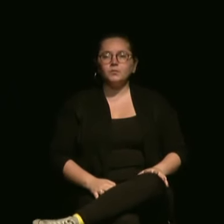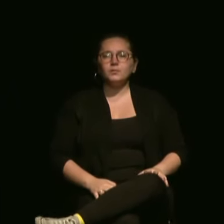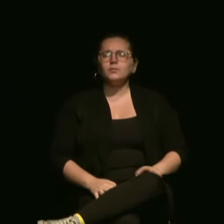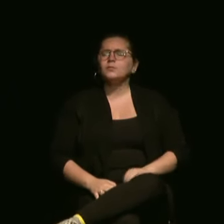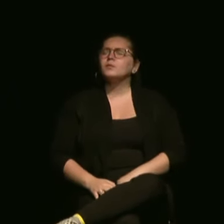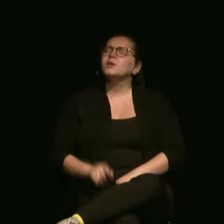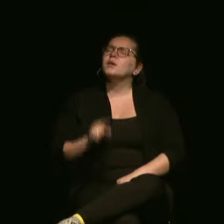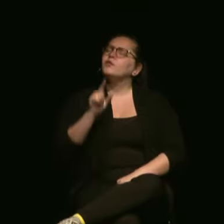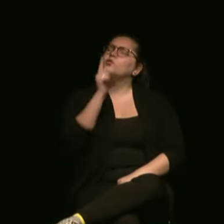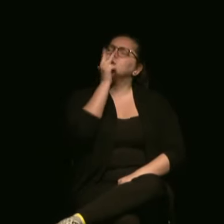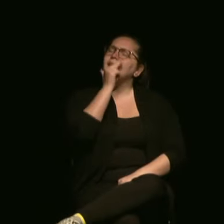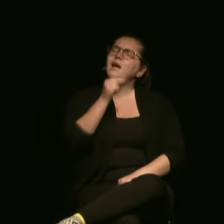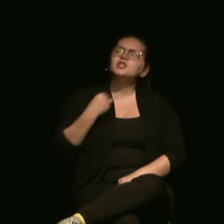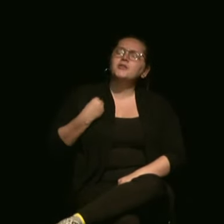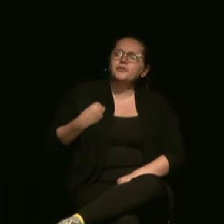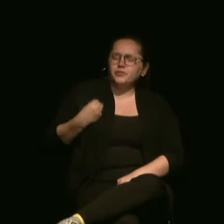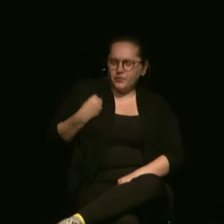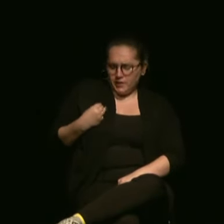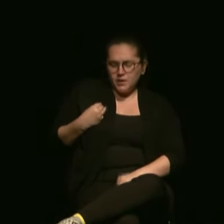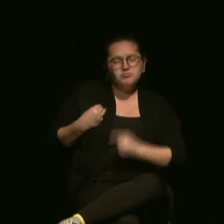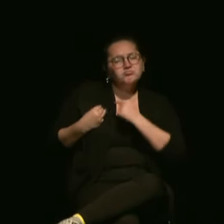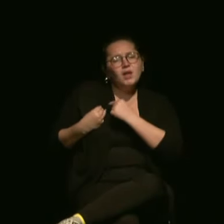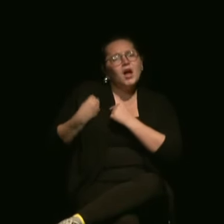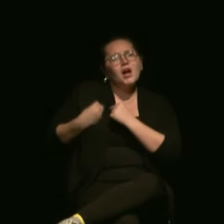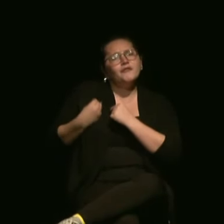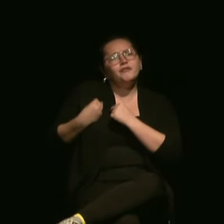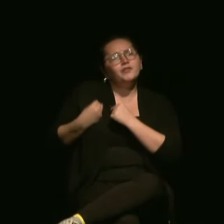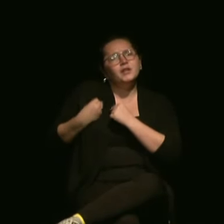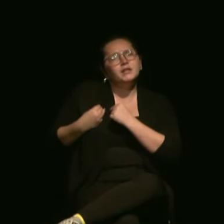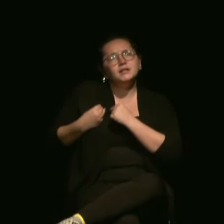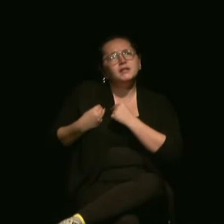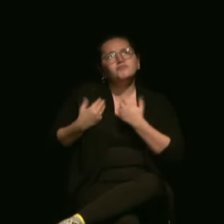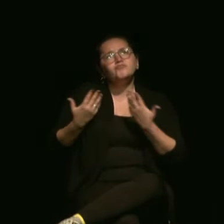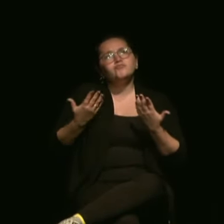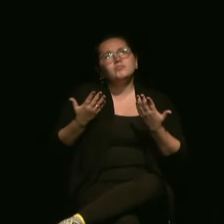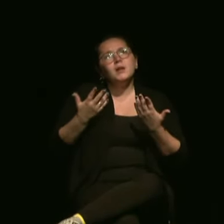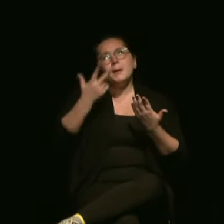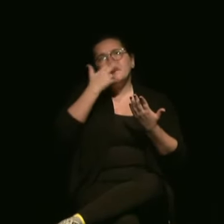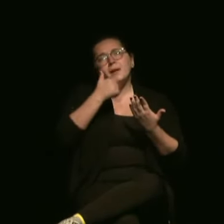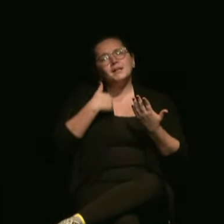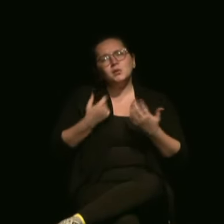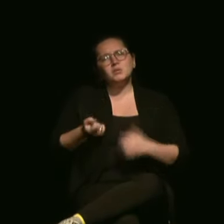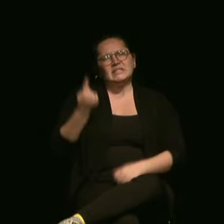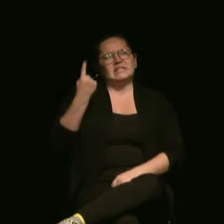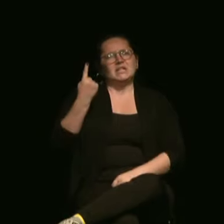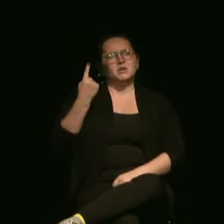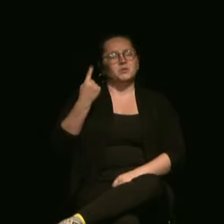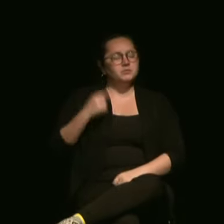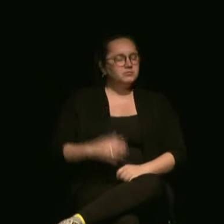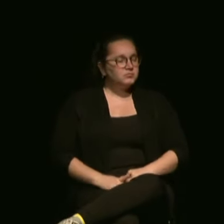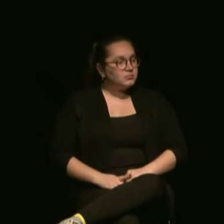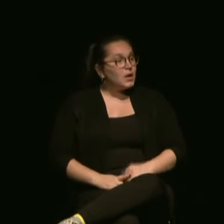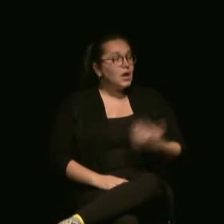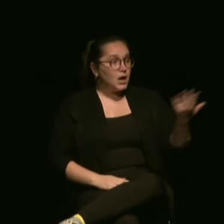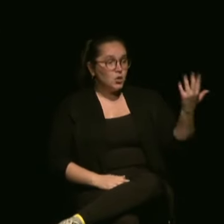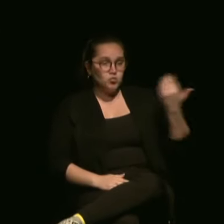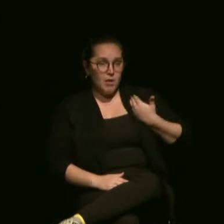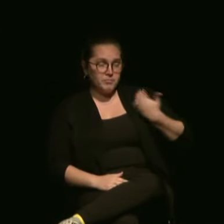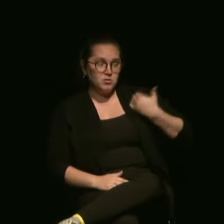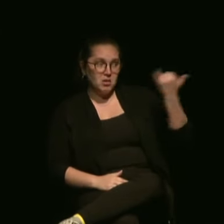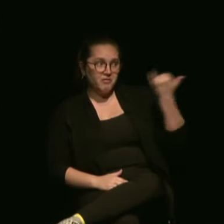Você não acha que a vida... A vida? A vida humana, a vida nossa, é uma coisa muito estranha, muito esquisita. Um amigo meu me